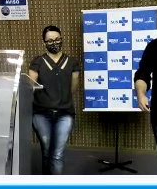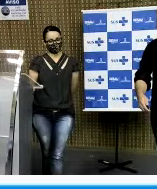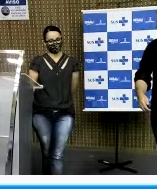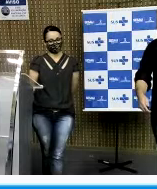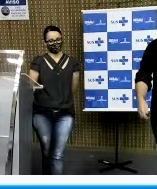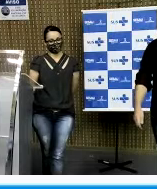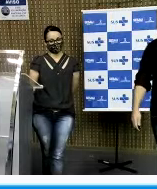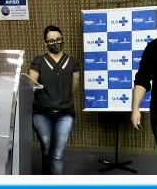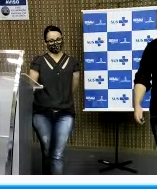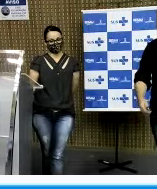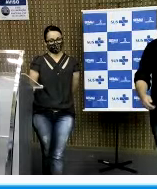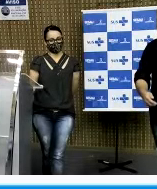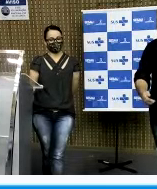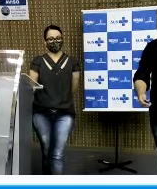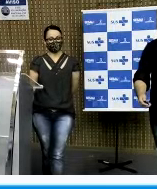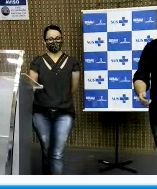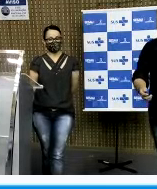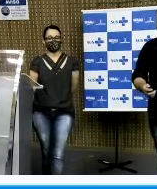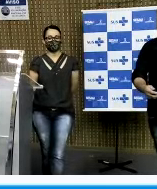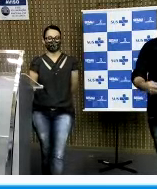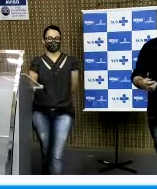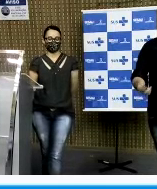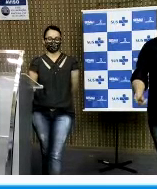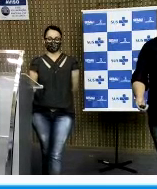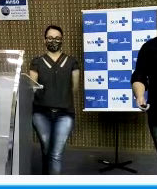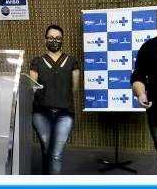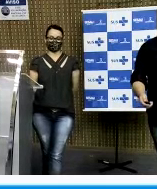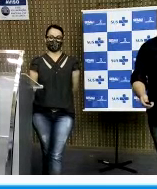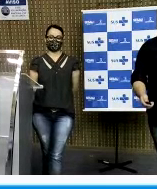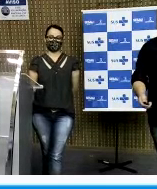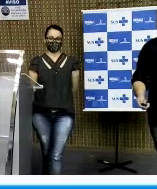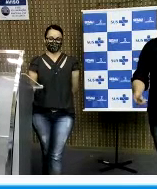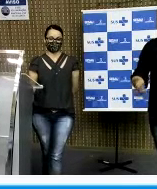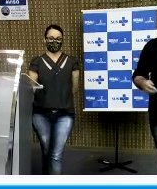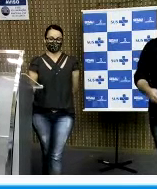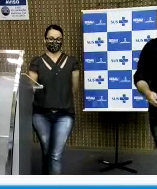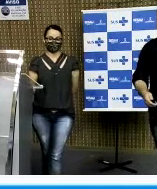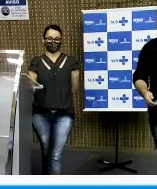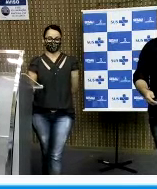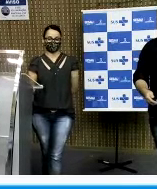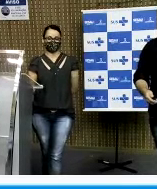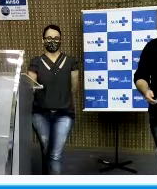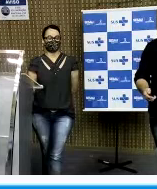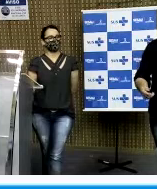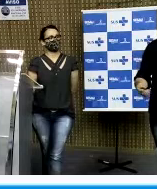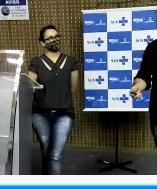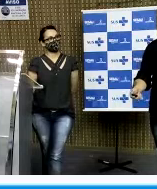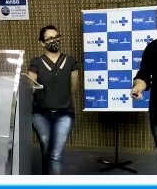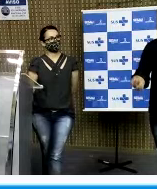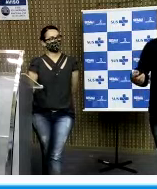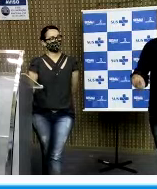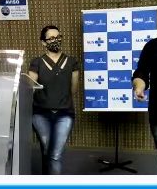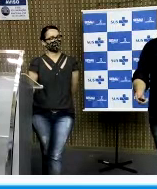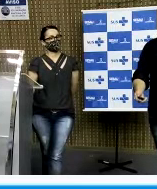Estamos agora trabalhando com maior ênfase na ligação, no acionamento telefônico desse paciente a partir da própria unidade. Então, assim, nós